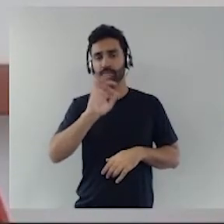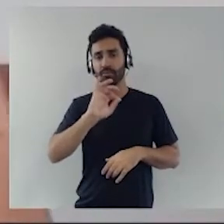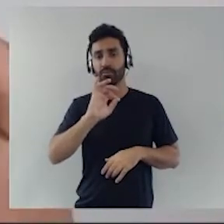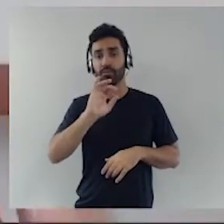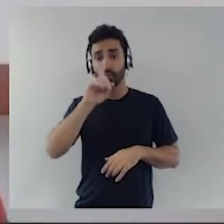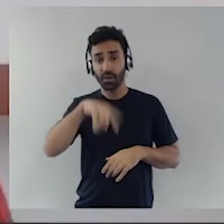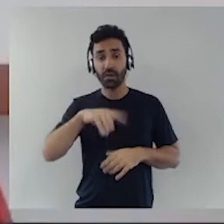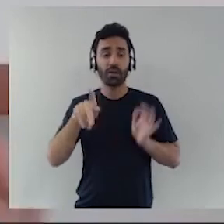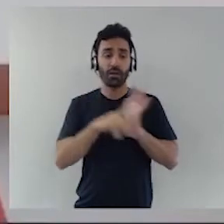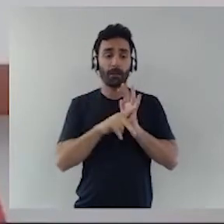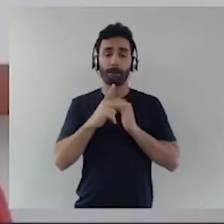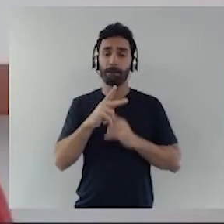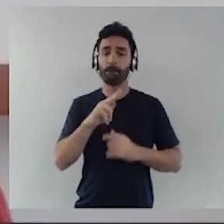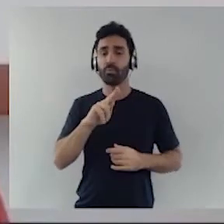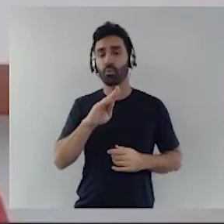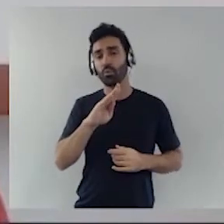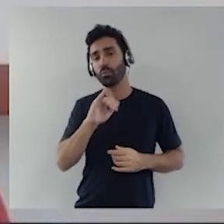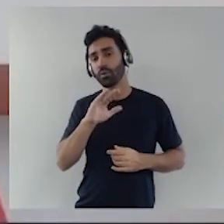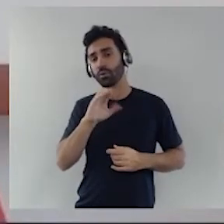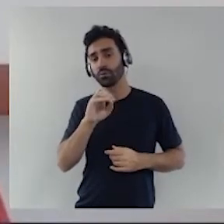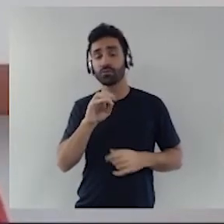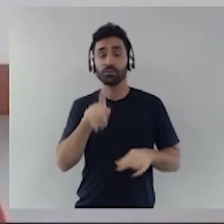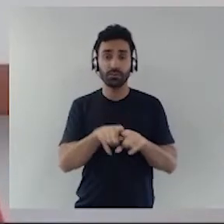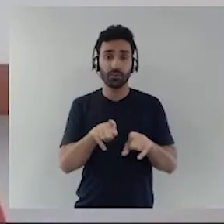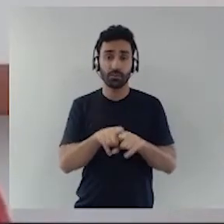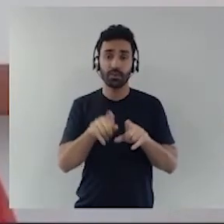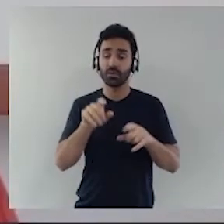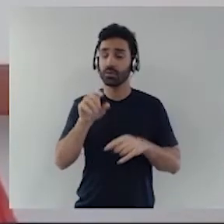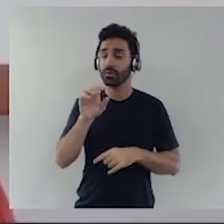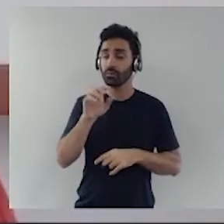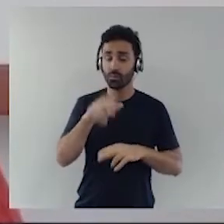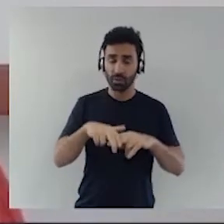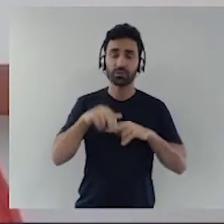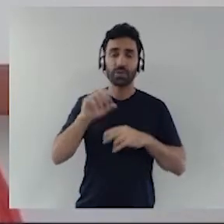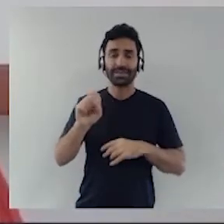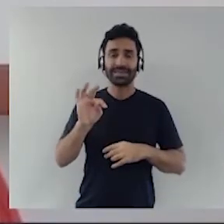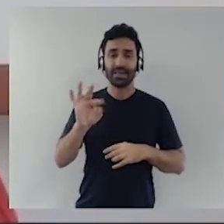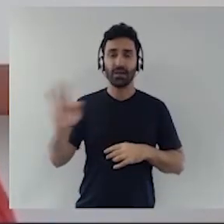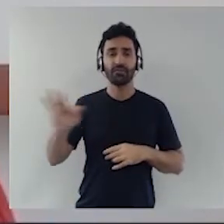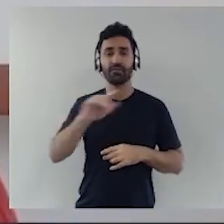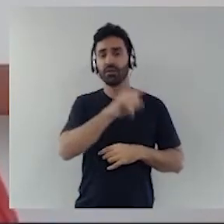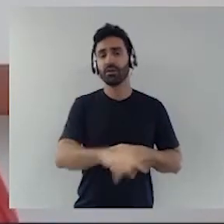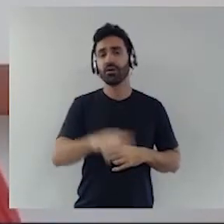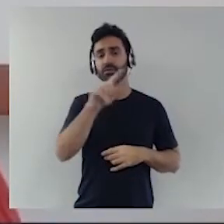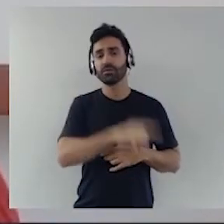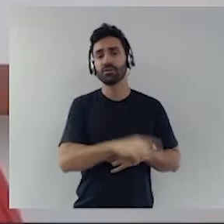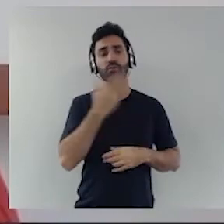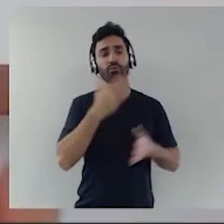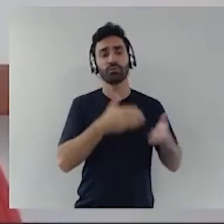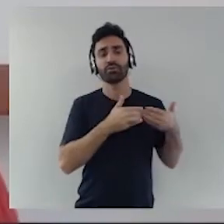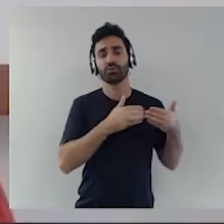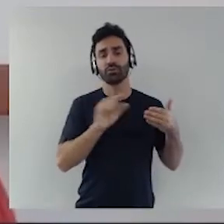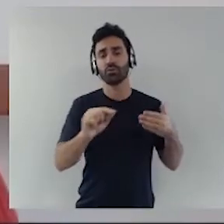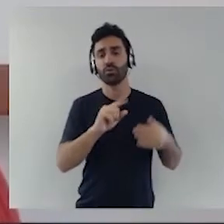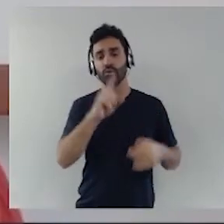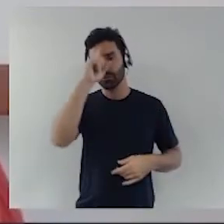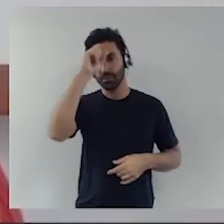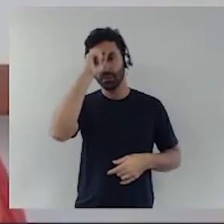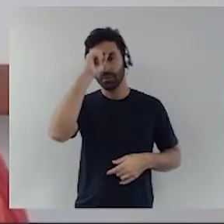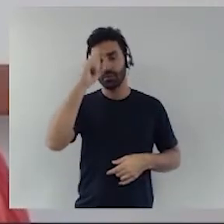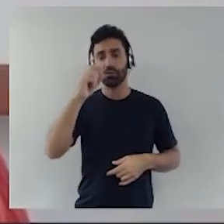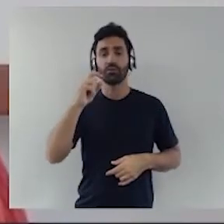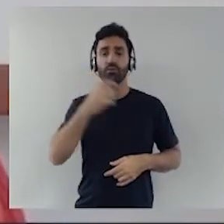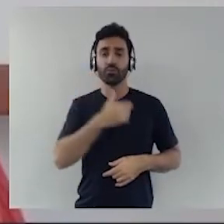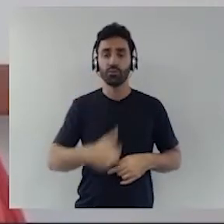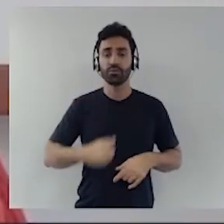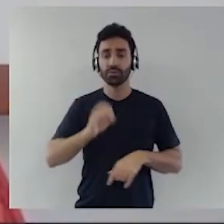passou a ser um bem público assim como também o supremo invalidou uma requisição federal de hospital público no